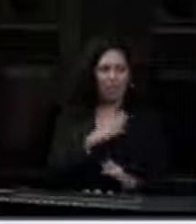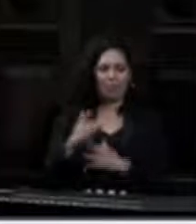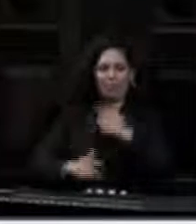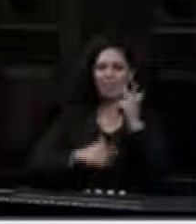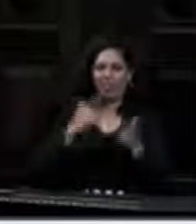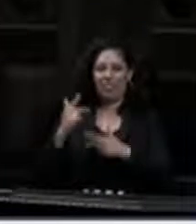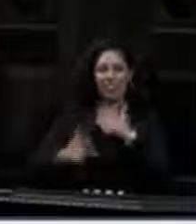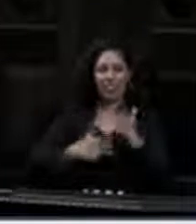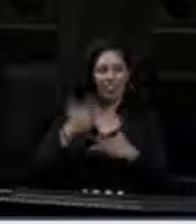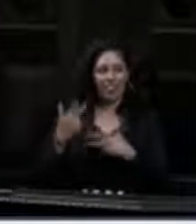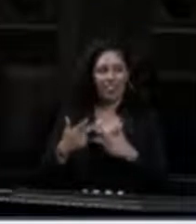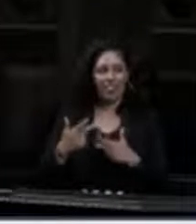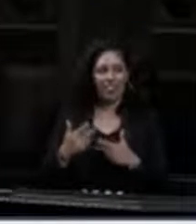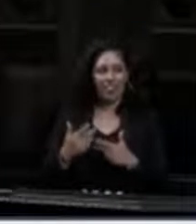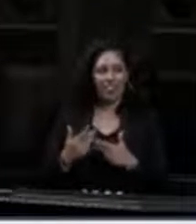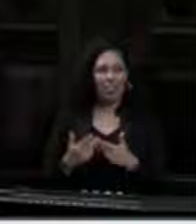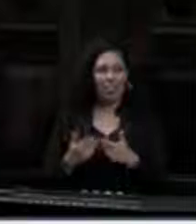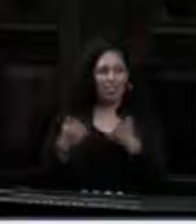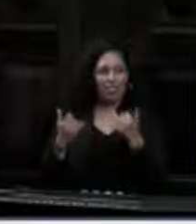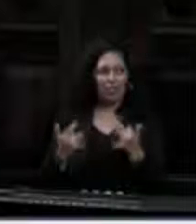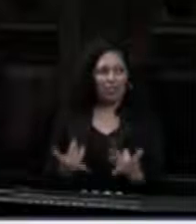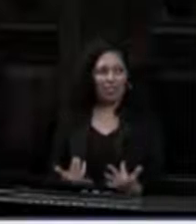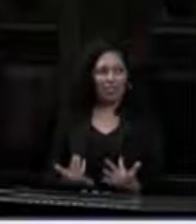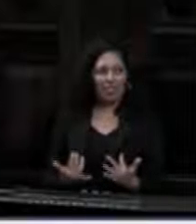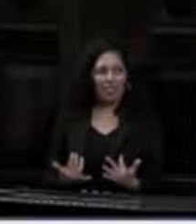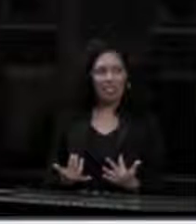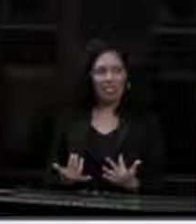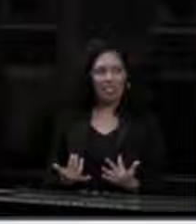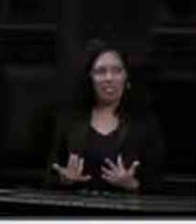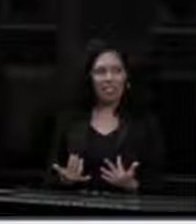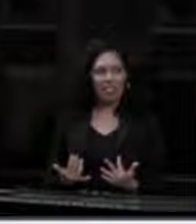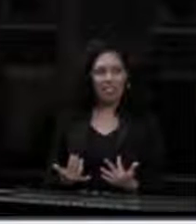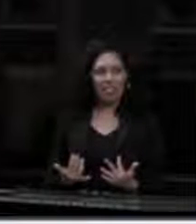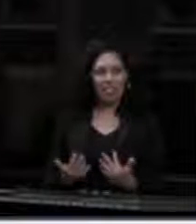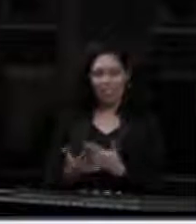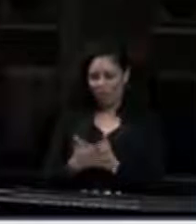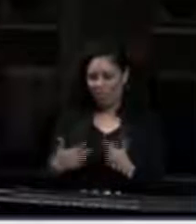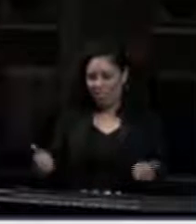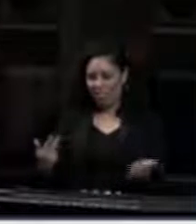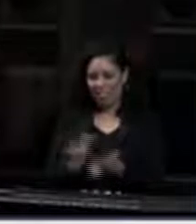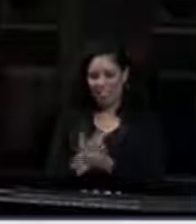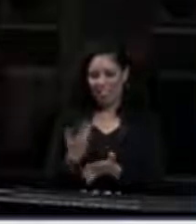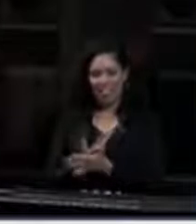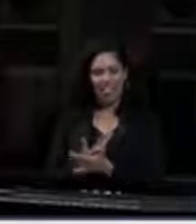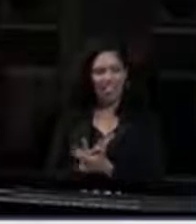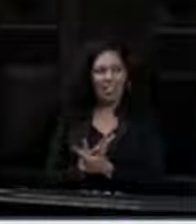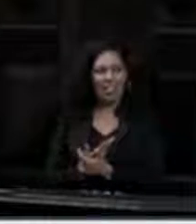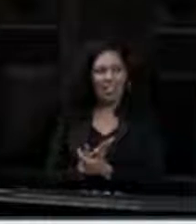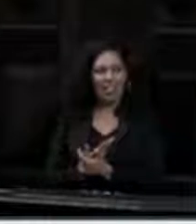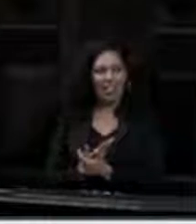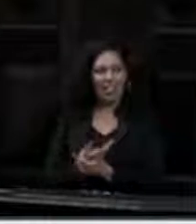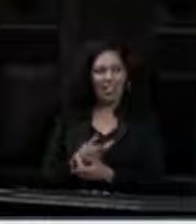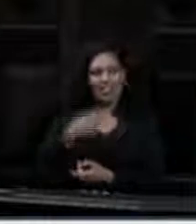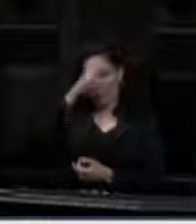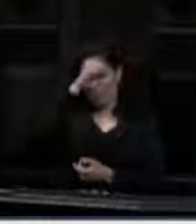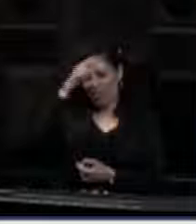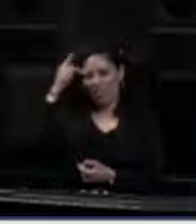agora um comentário sobre a infeliz administração do